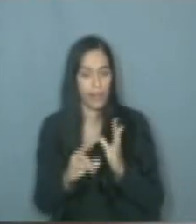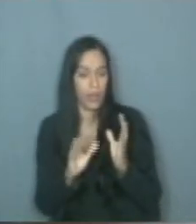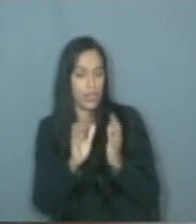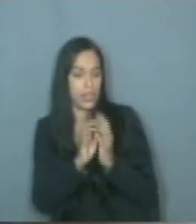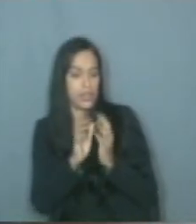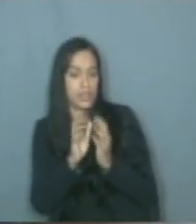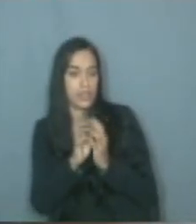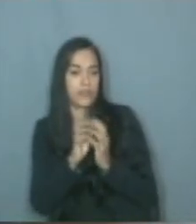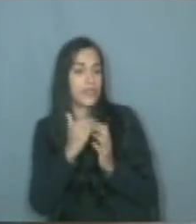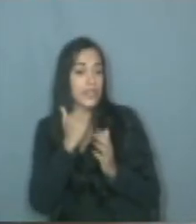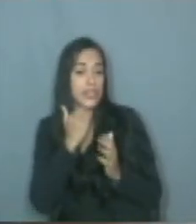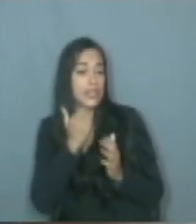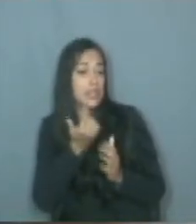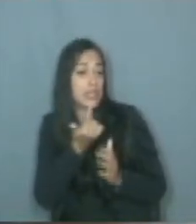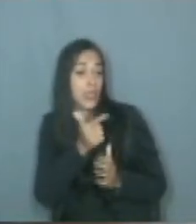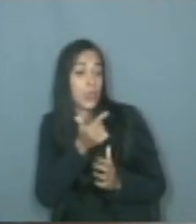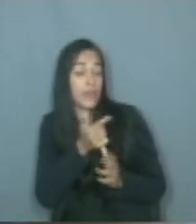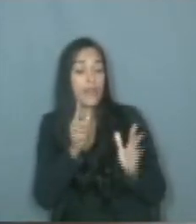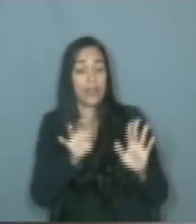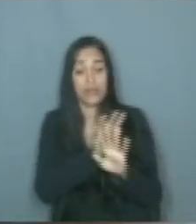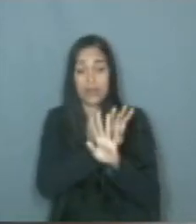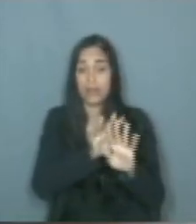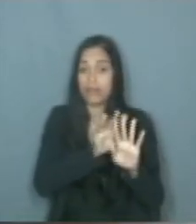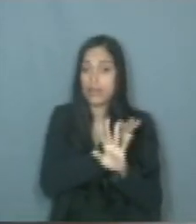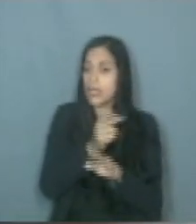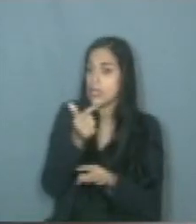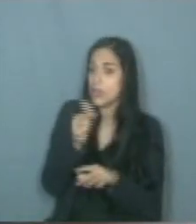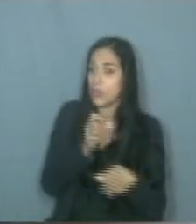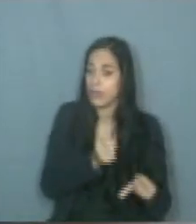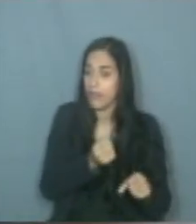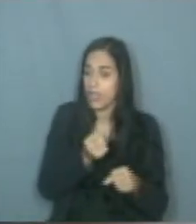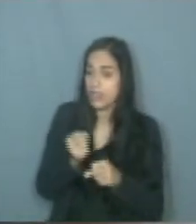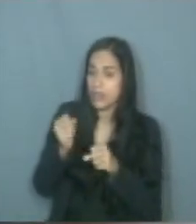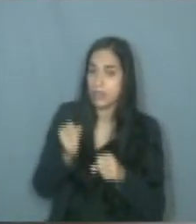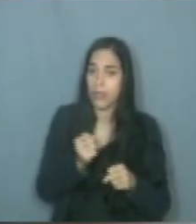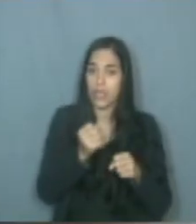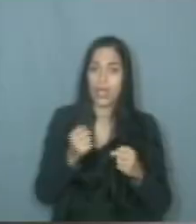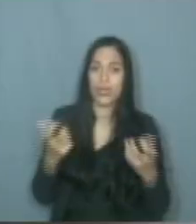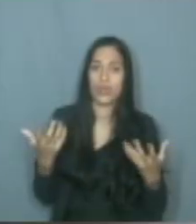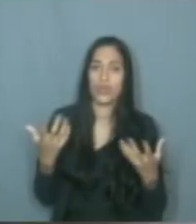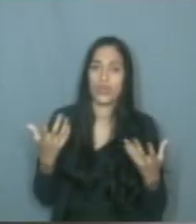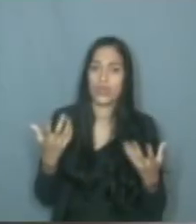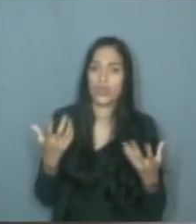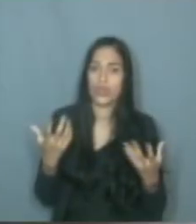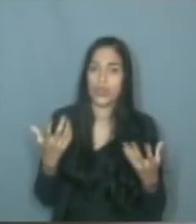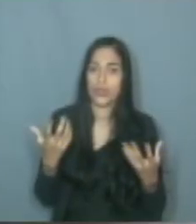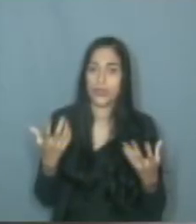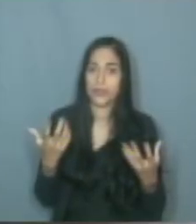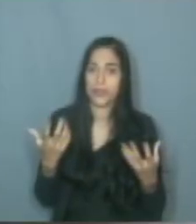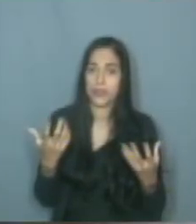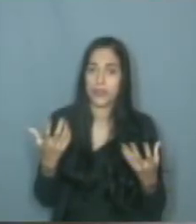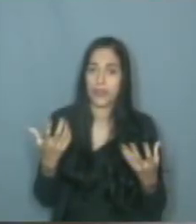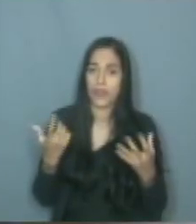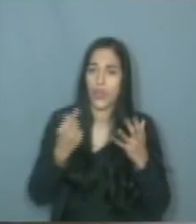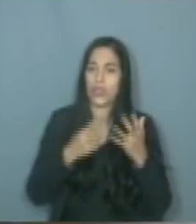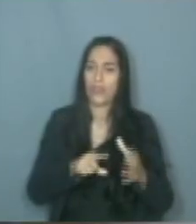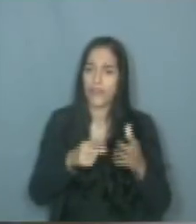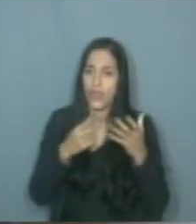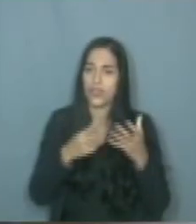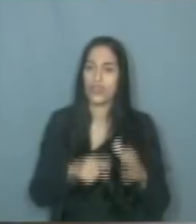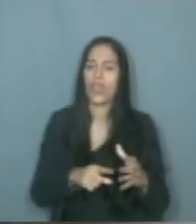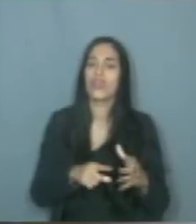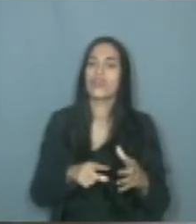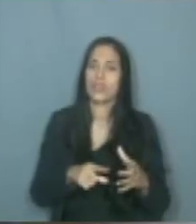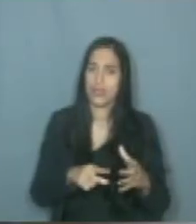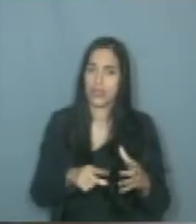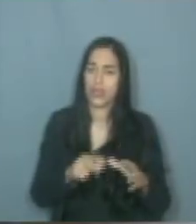do Carnaval do Recife sem os maracatus? O que seria do Carnaval do Recife sem os afoxés? Então, por